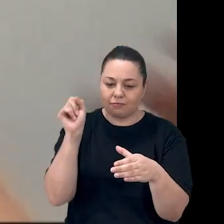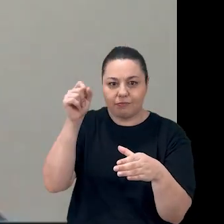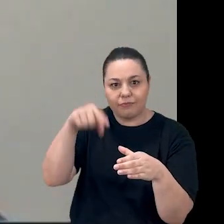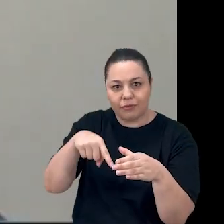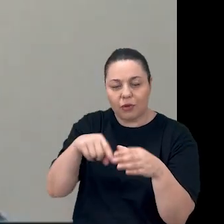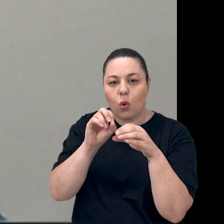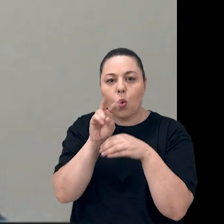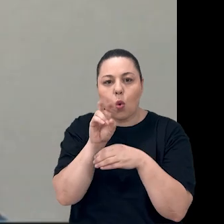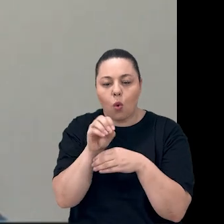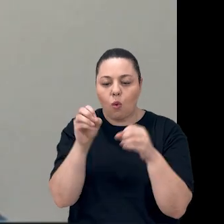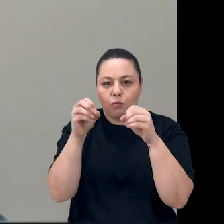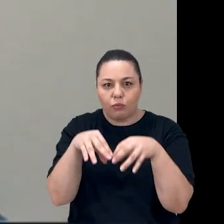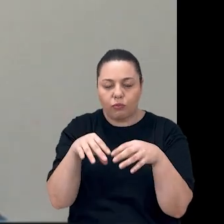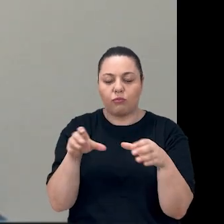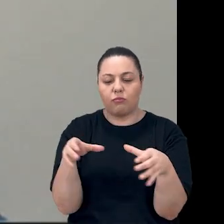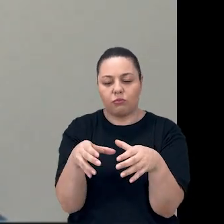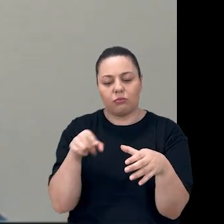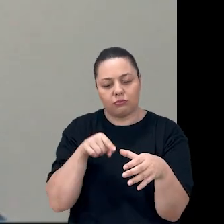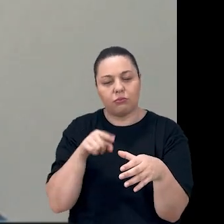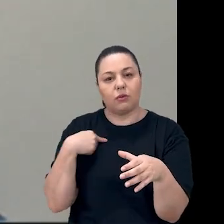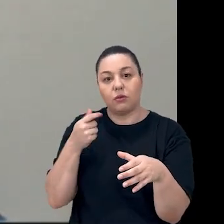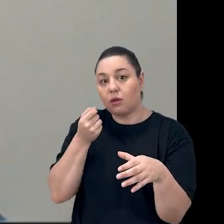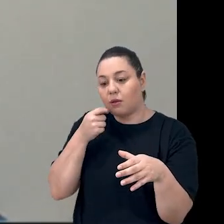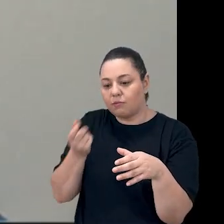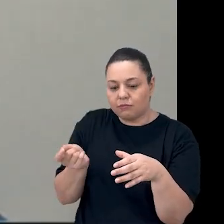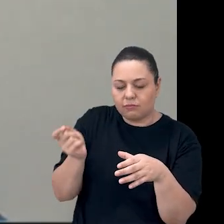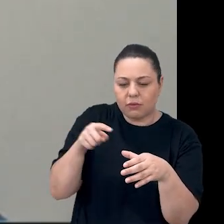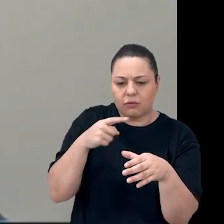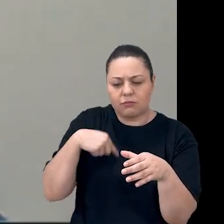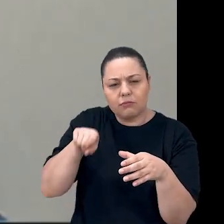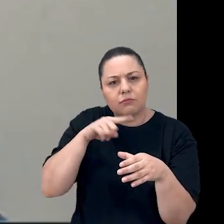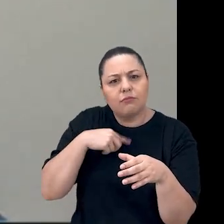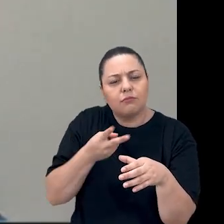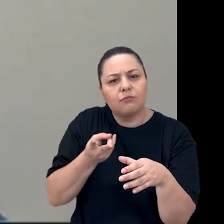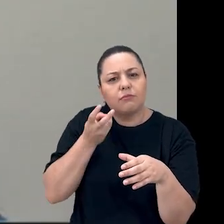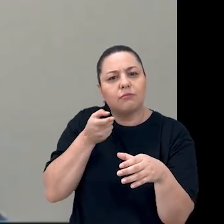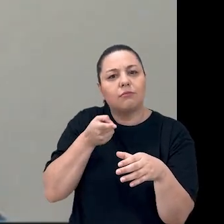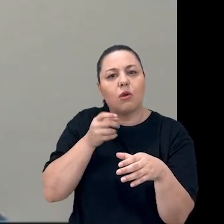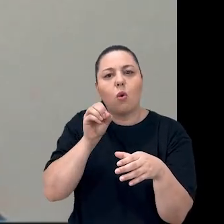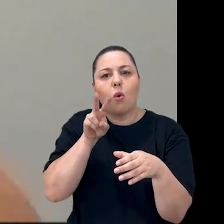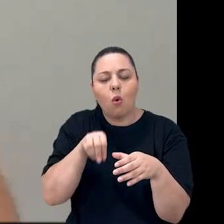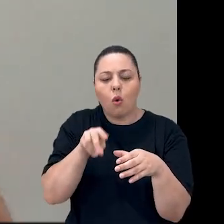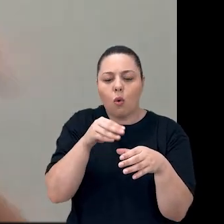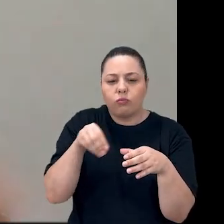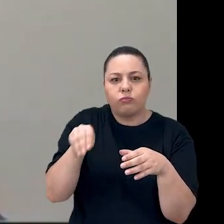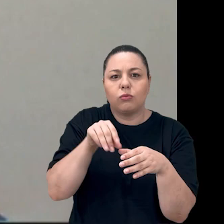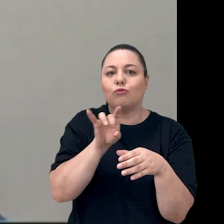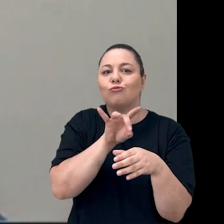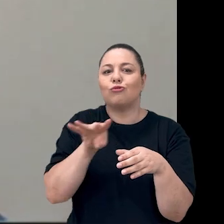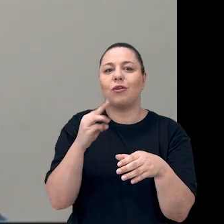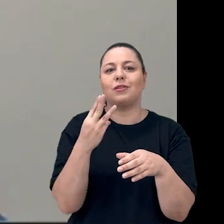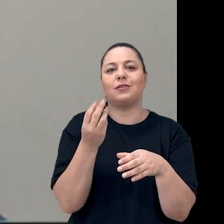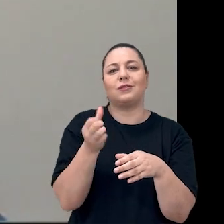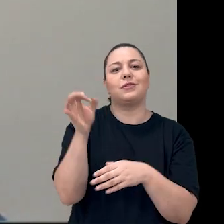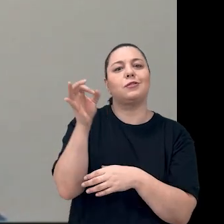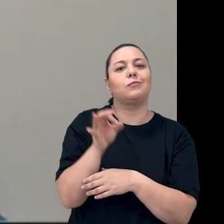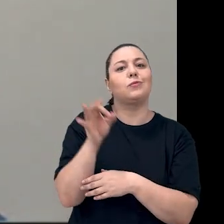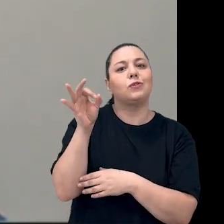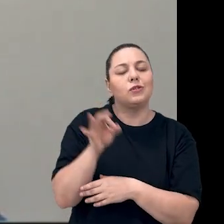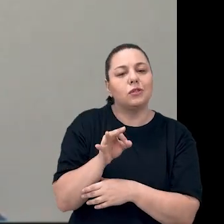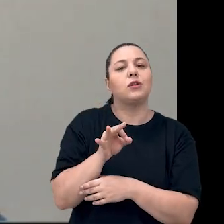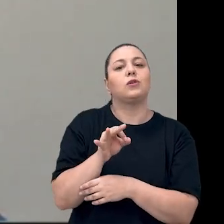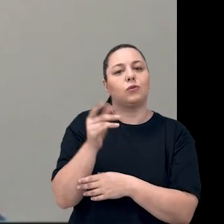junto com os ovos que haviam sido ovopositados pelas fêmeas, e a gente percebeu que desses ovos que estavam